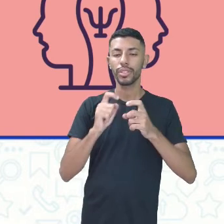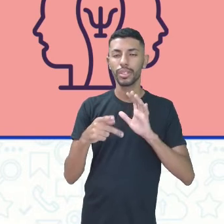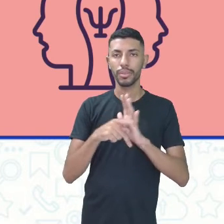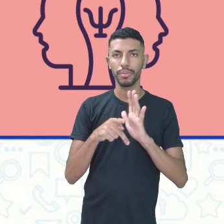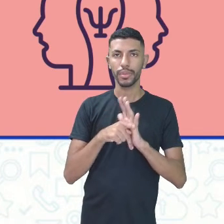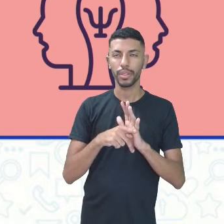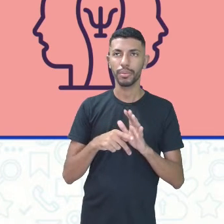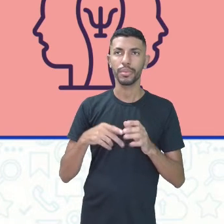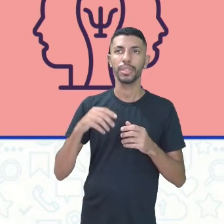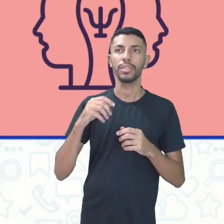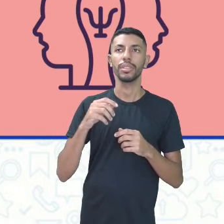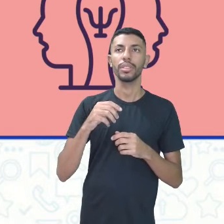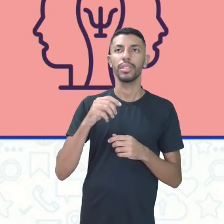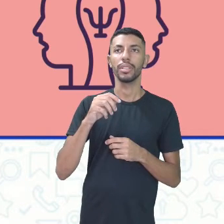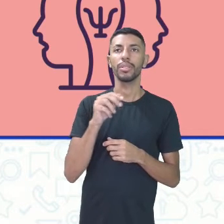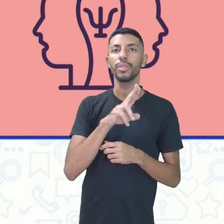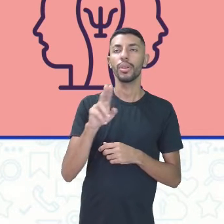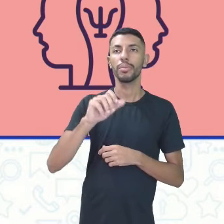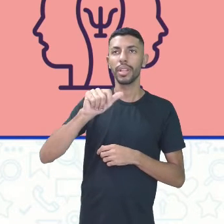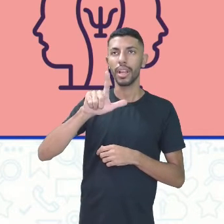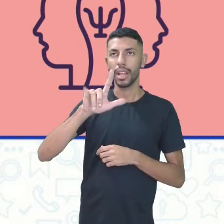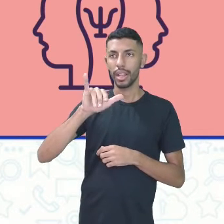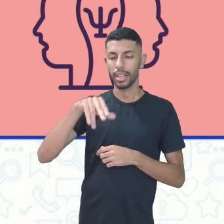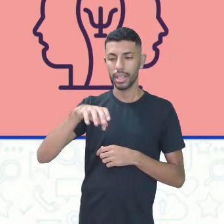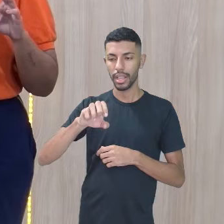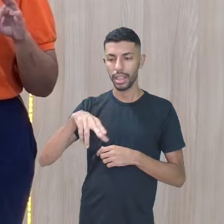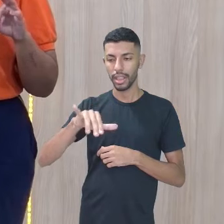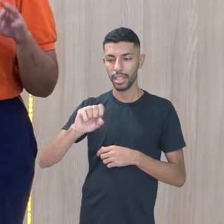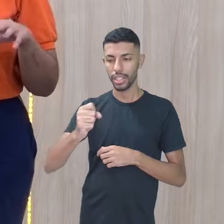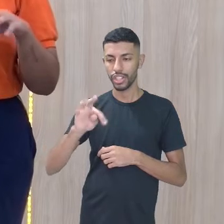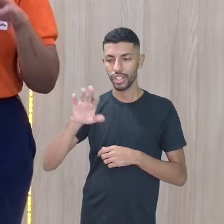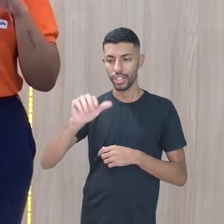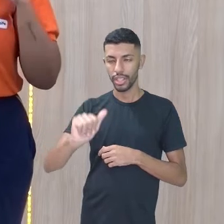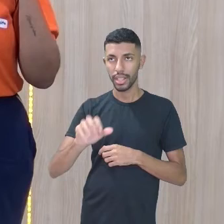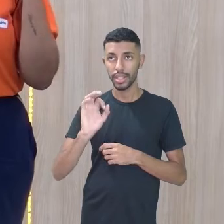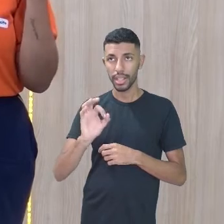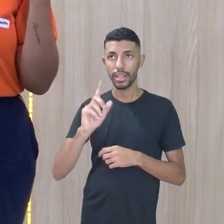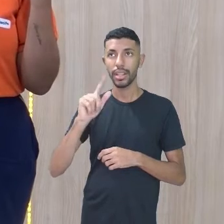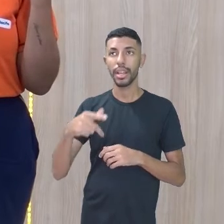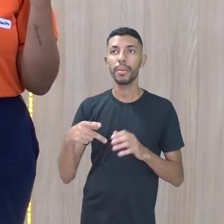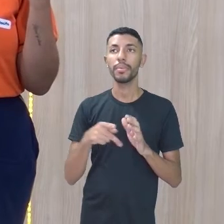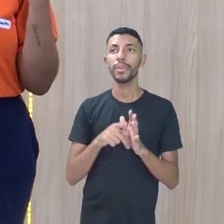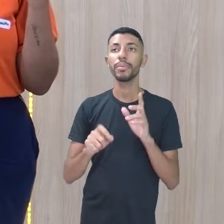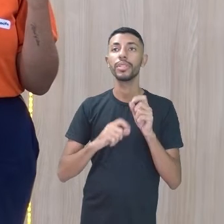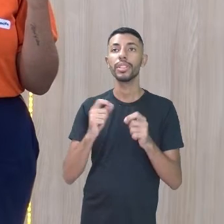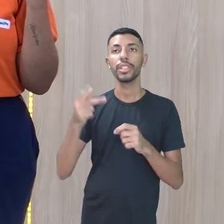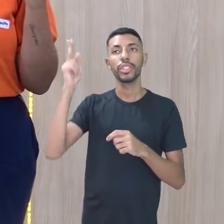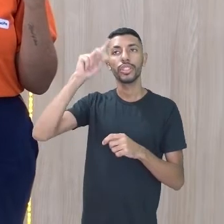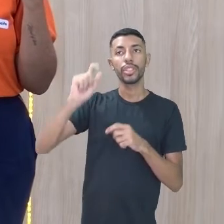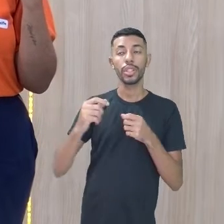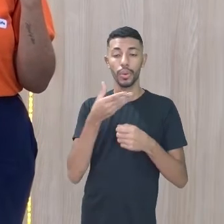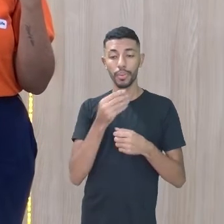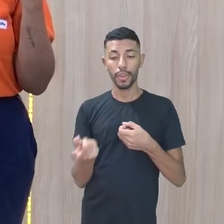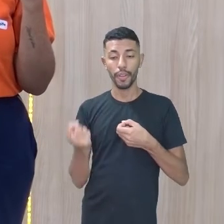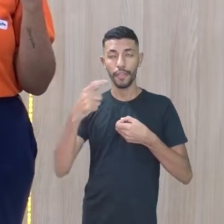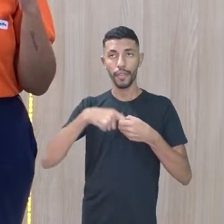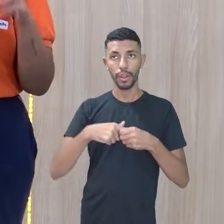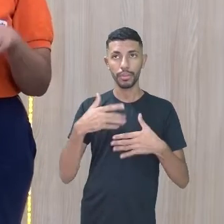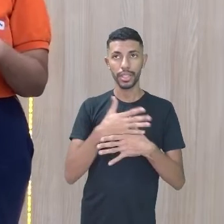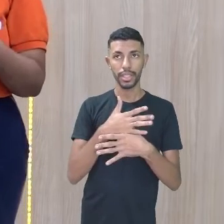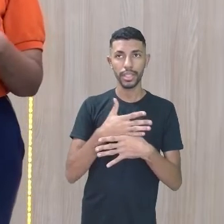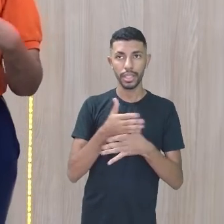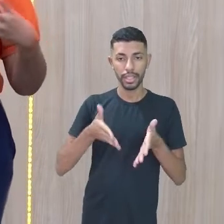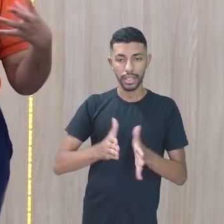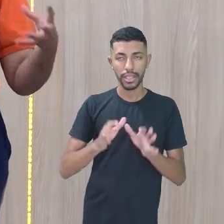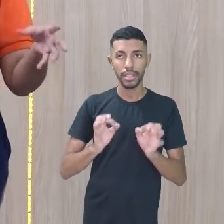de Machado e que conta a história do psiquiatra, do Simão Bacamarte. Ele volta para sua cidade de origem e, como ele é